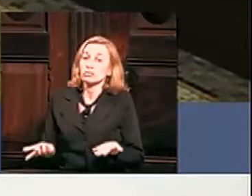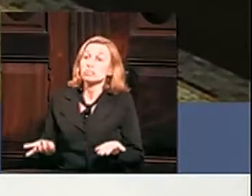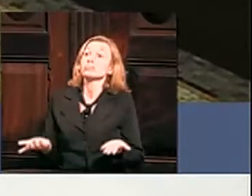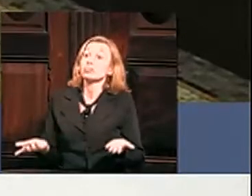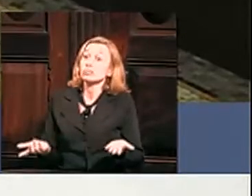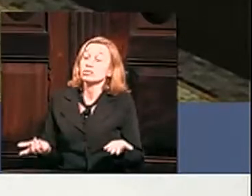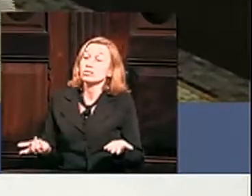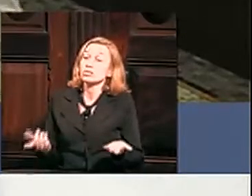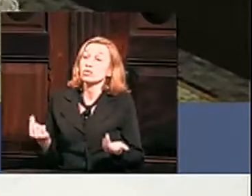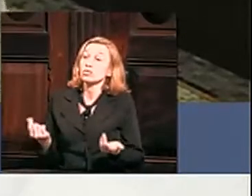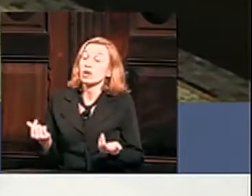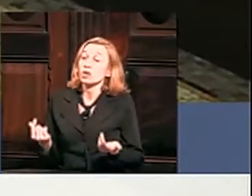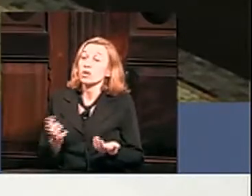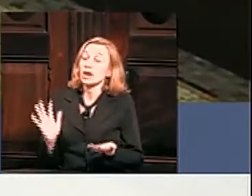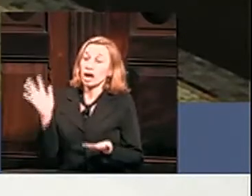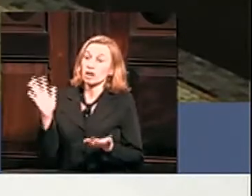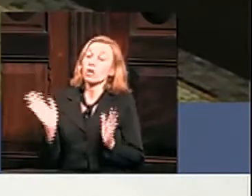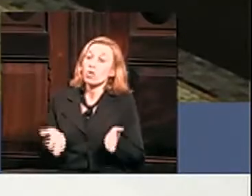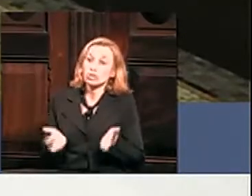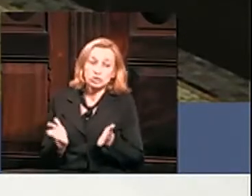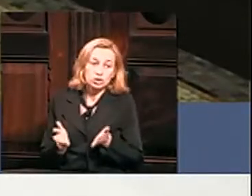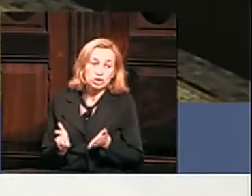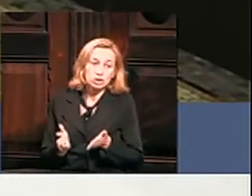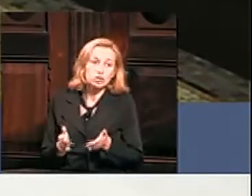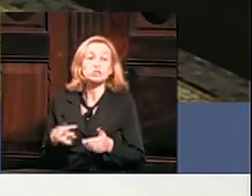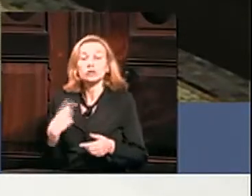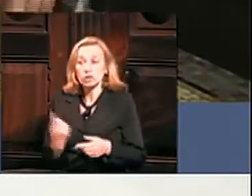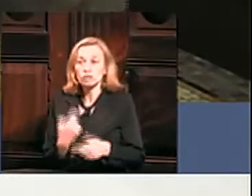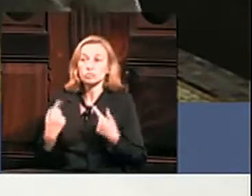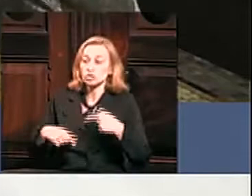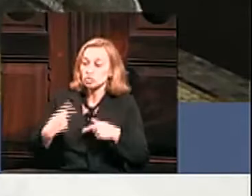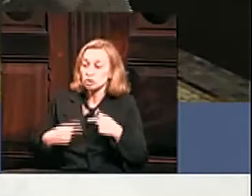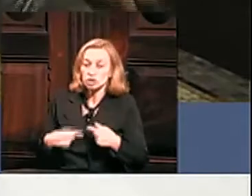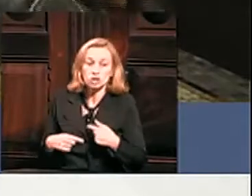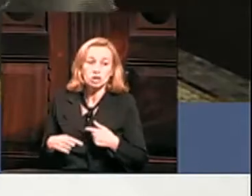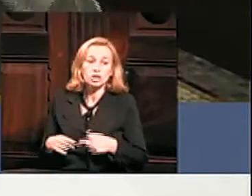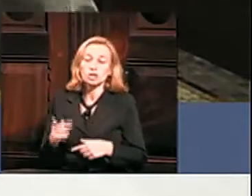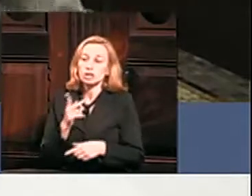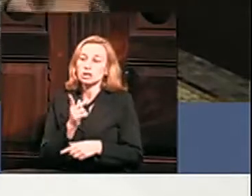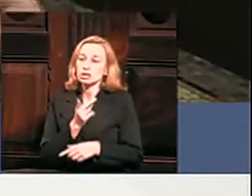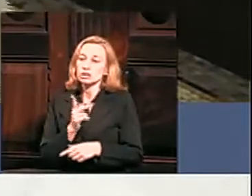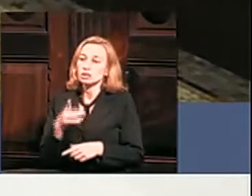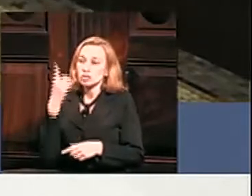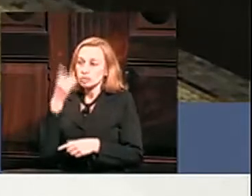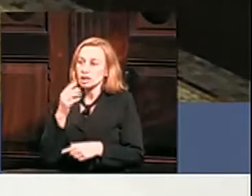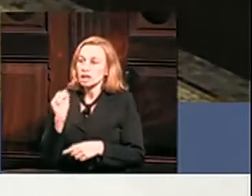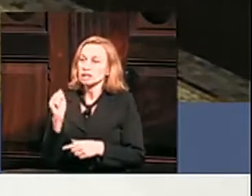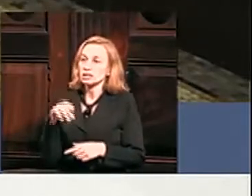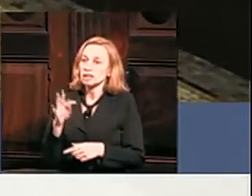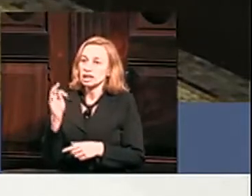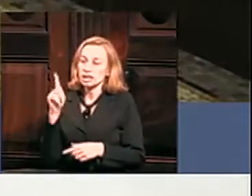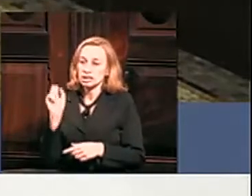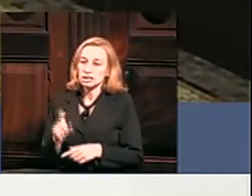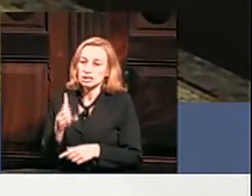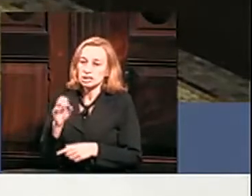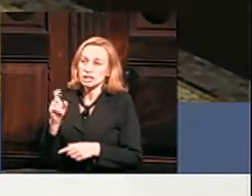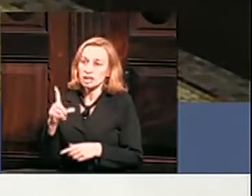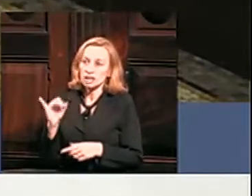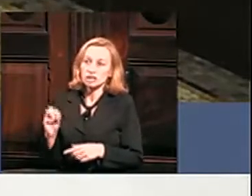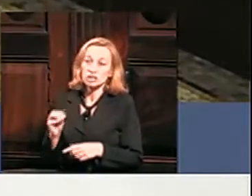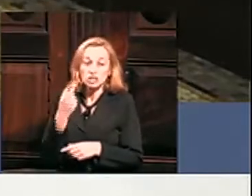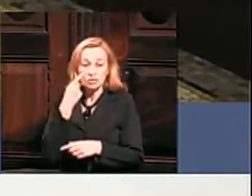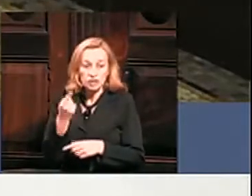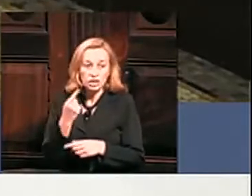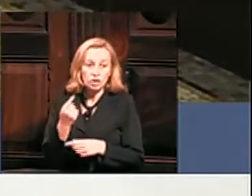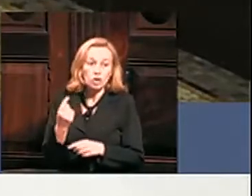tratar dessa questão na comissão, e o deputado André Siliano assumiu o compromisso no Colégio de Líderes de rever o preço do